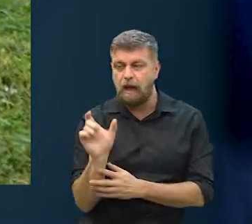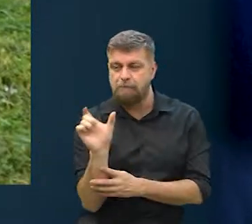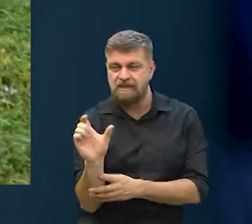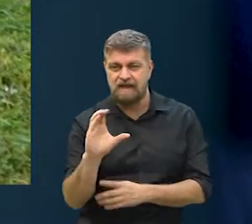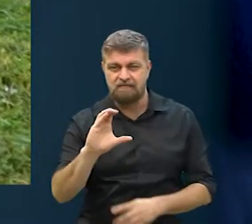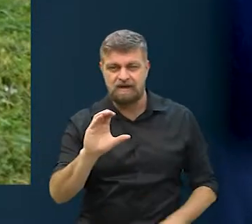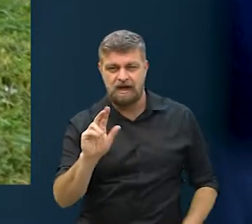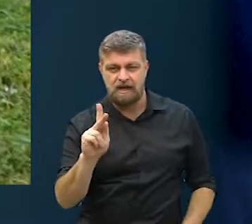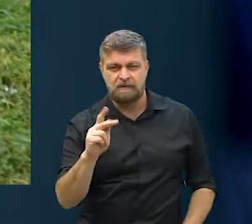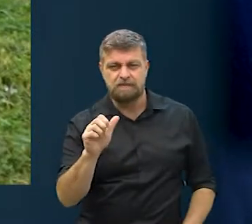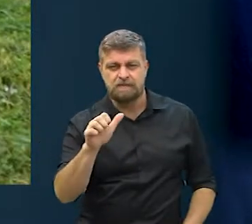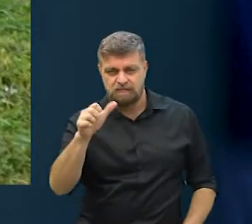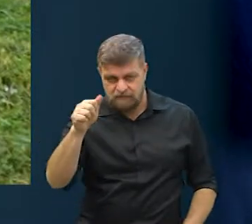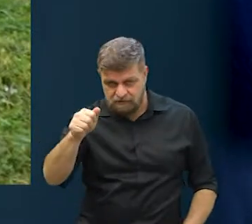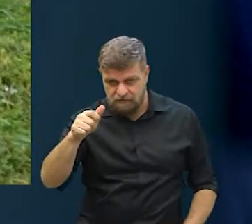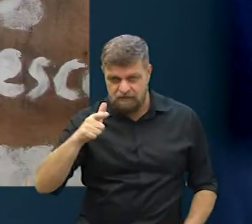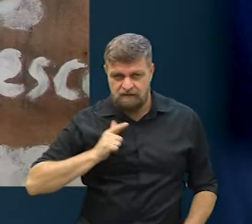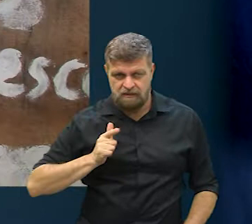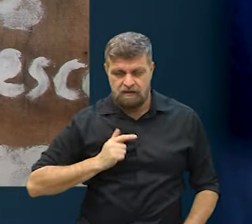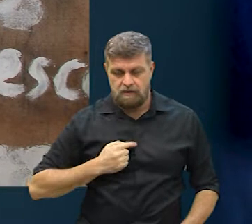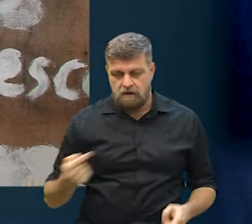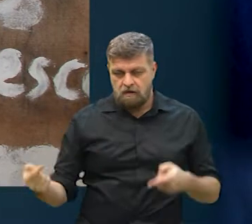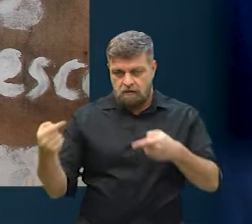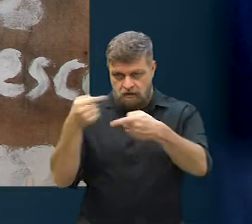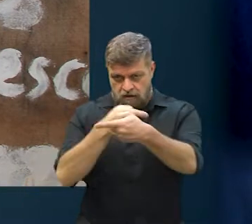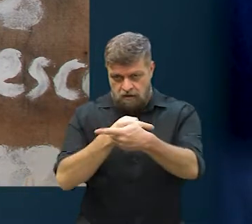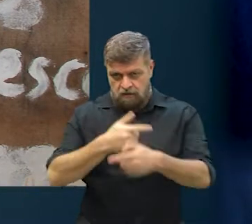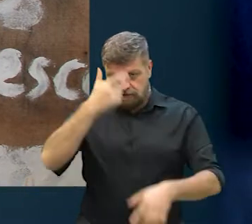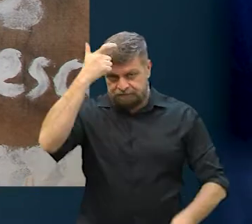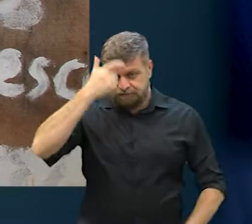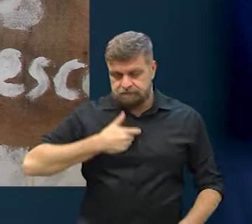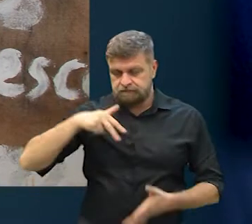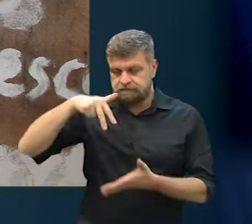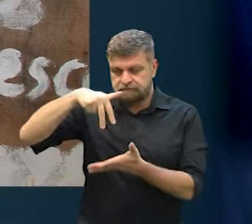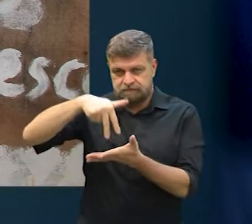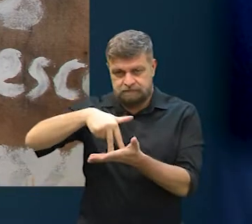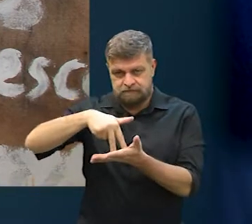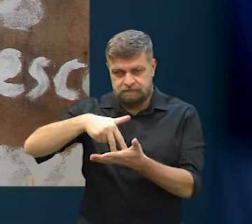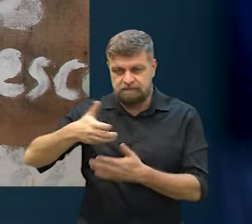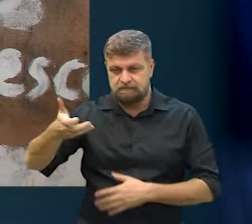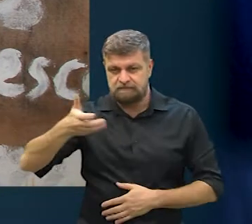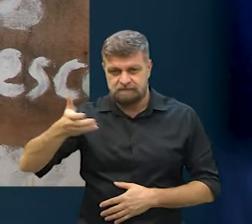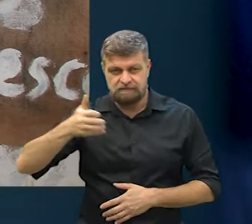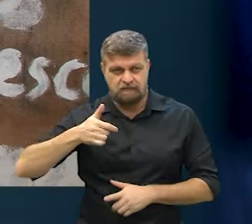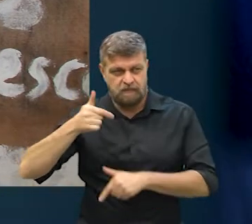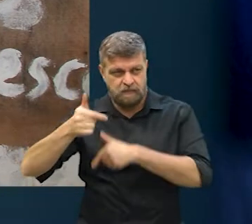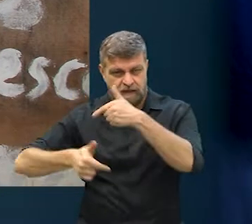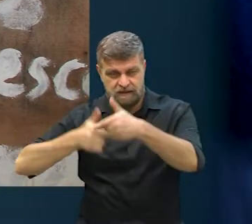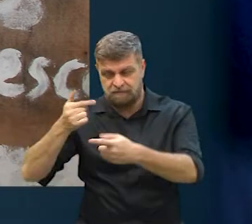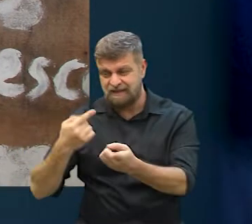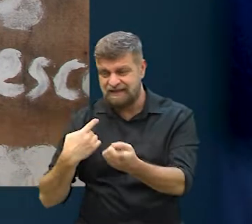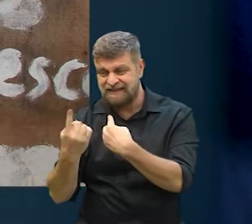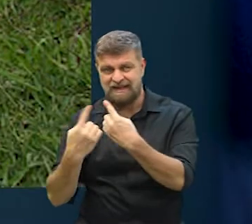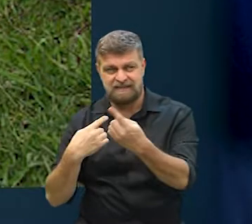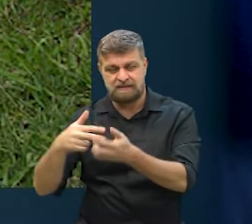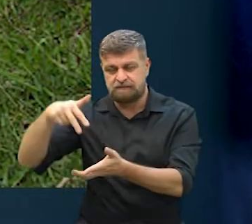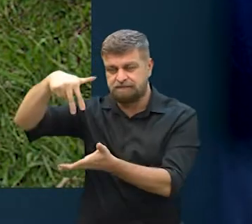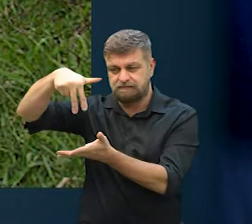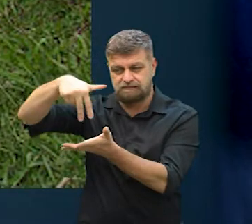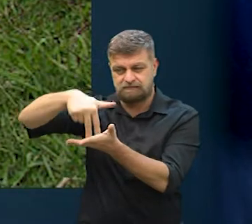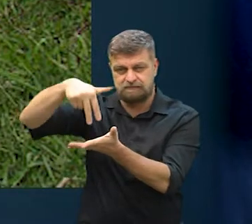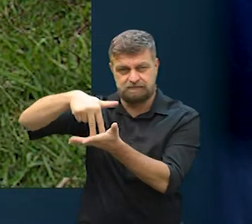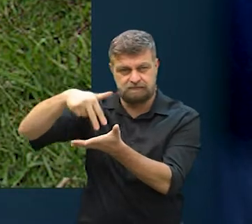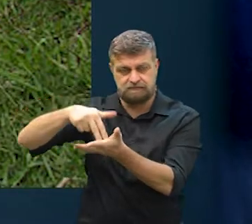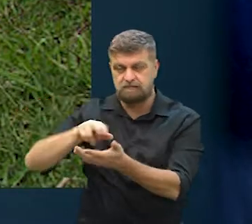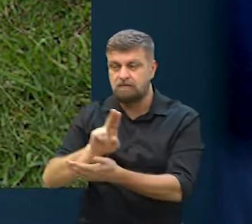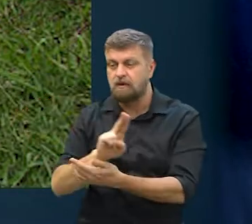quem esteja assistindo não sabe. Então, ao contrário daquela pessoa estar oferecendo o serviço na beira da estrada, que